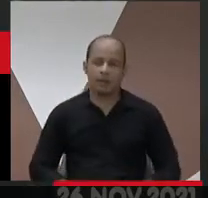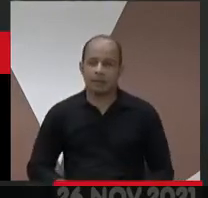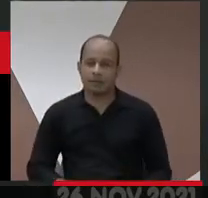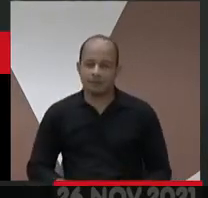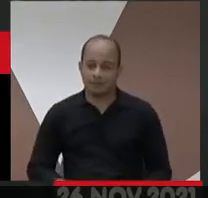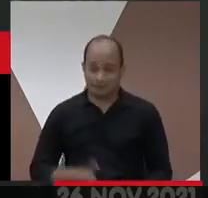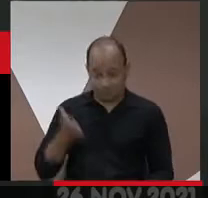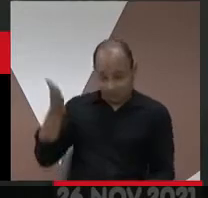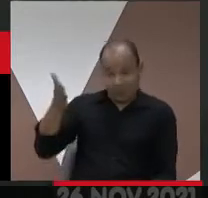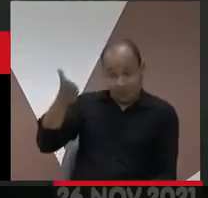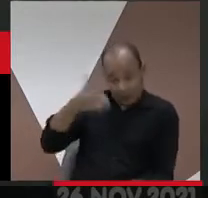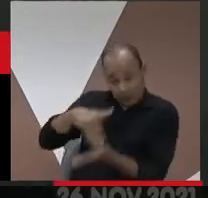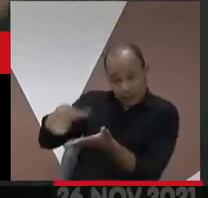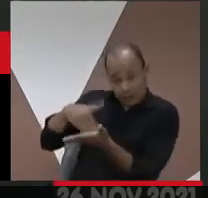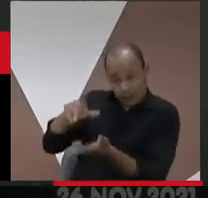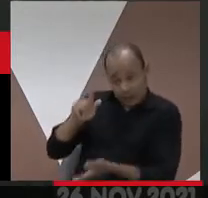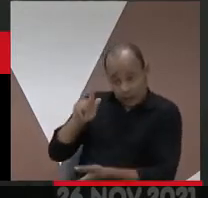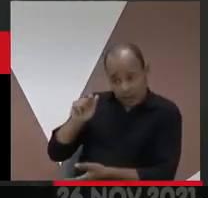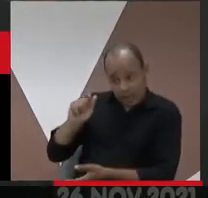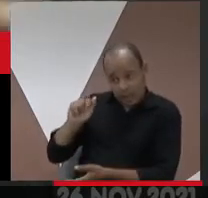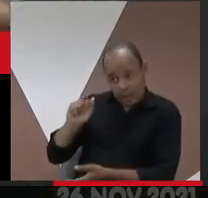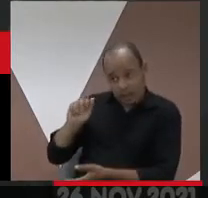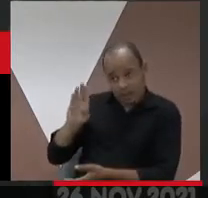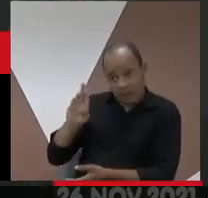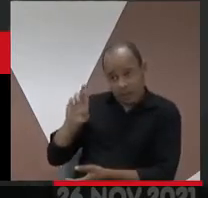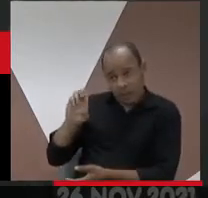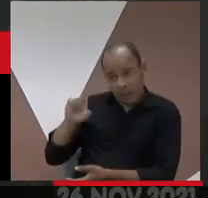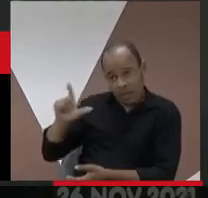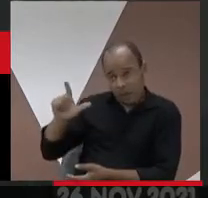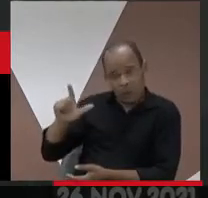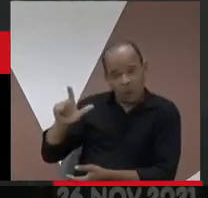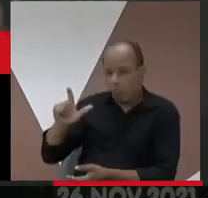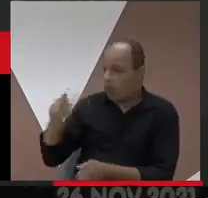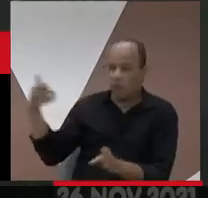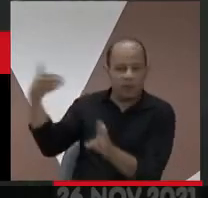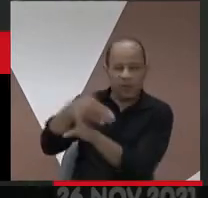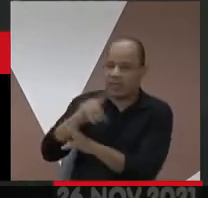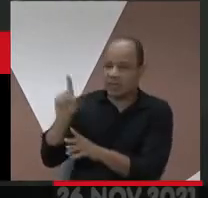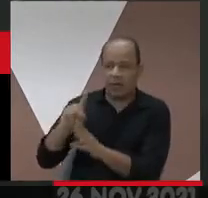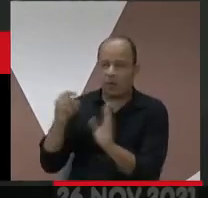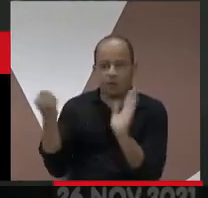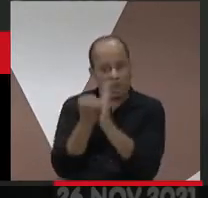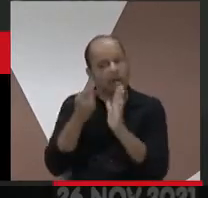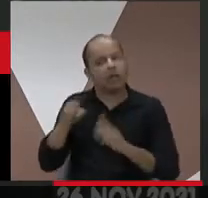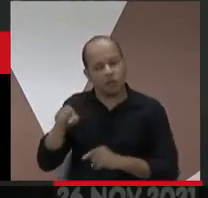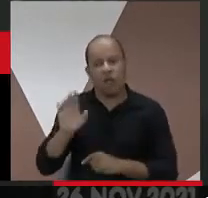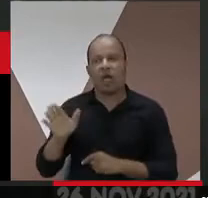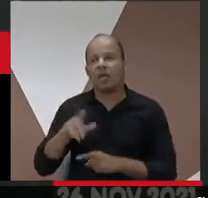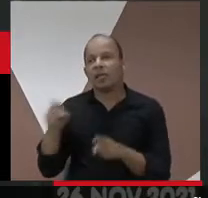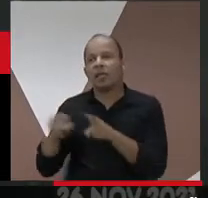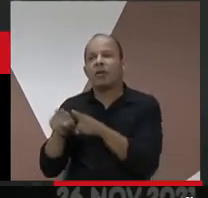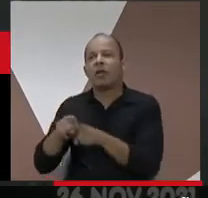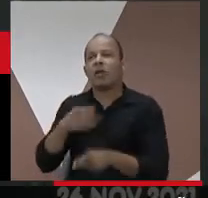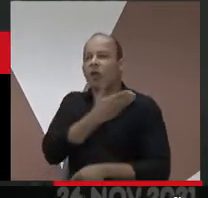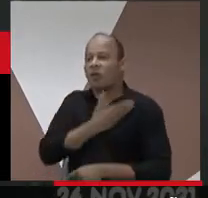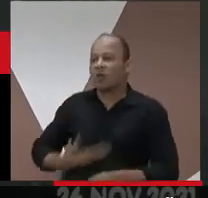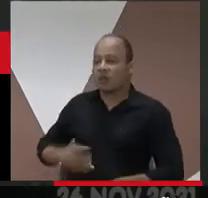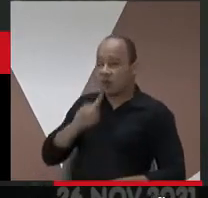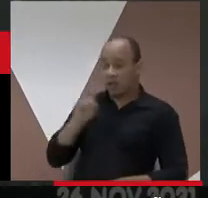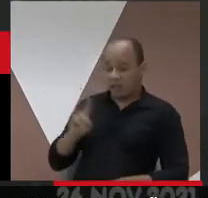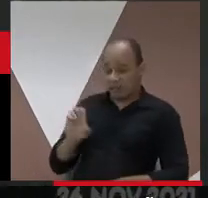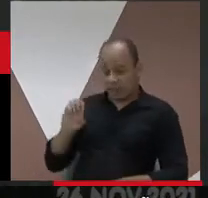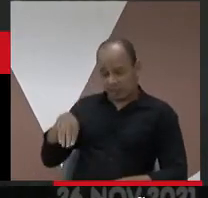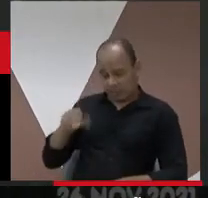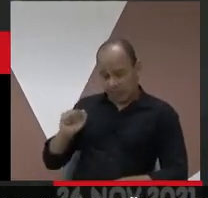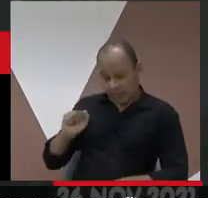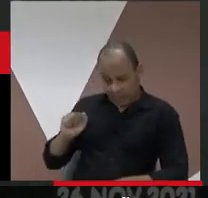Secretário Gabriel, Marcato não está aqui hoje, governador Zema não está aqui. Se vocês aprovarem esse projeto dessa forma